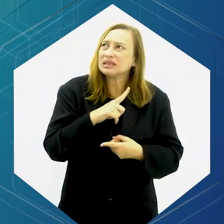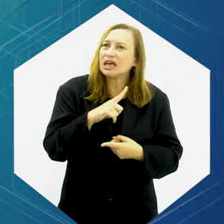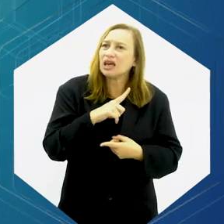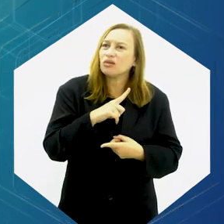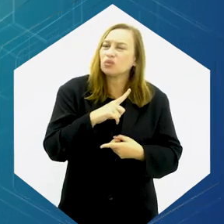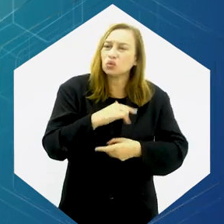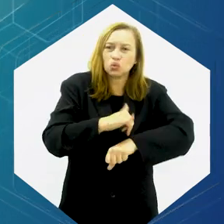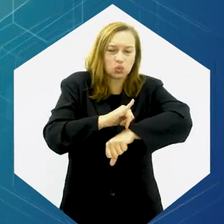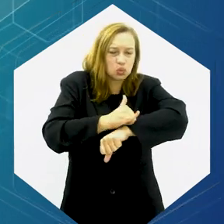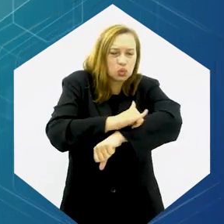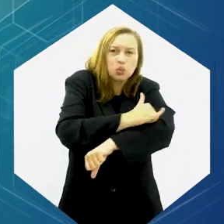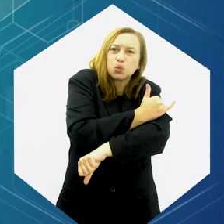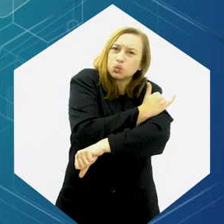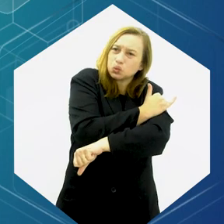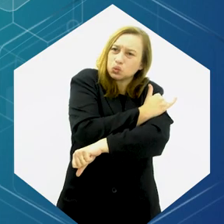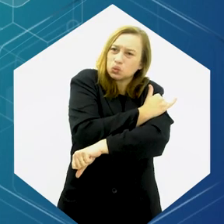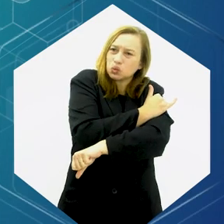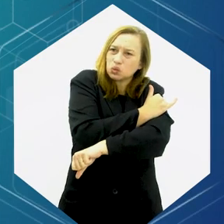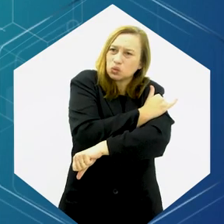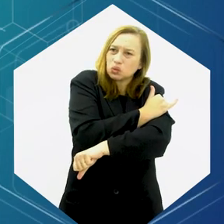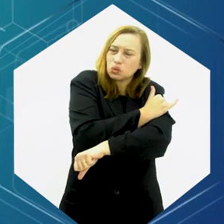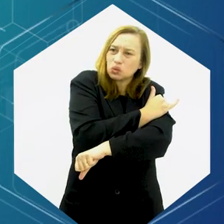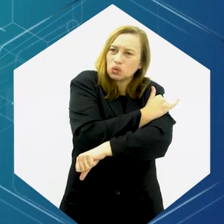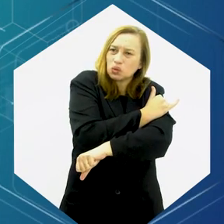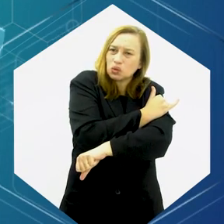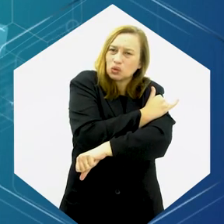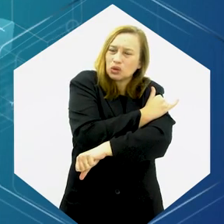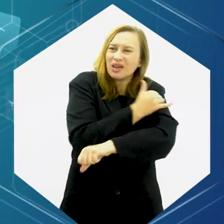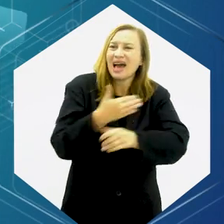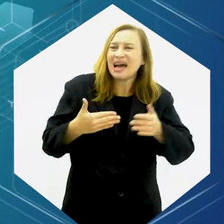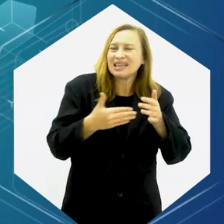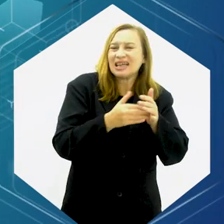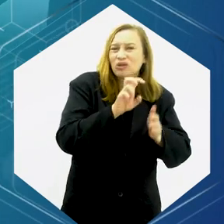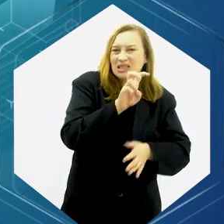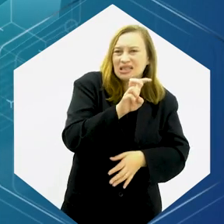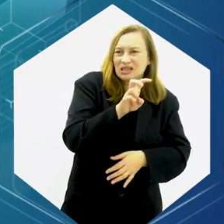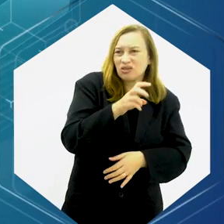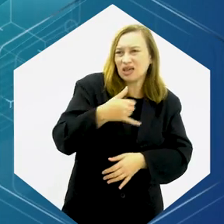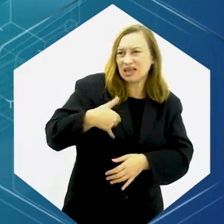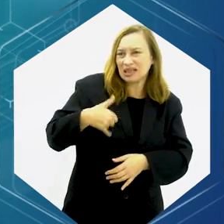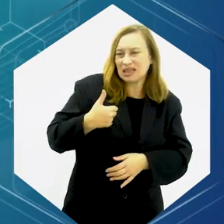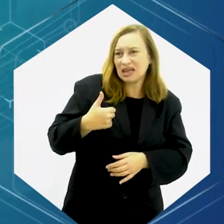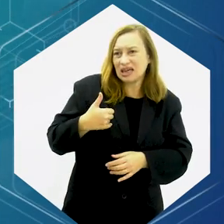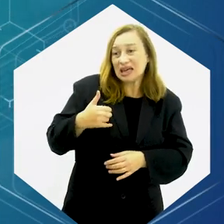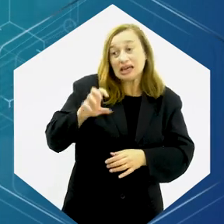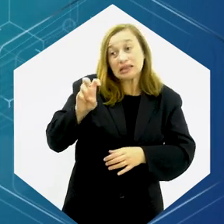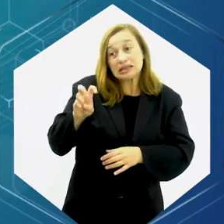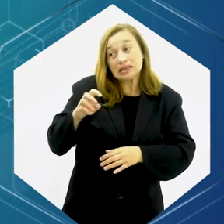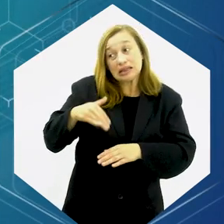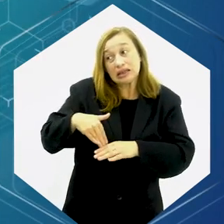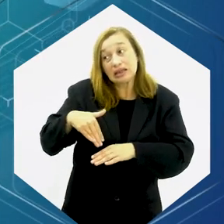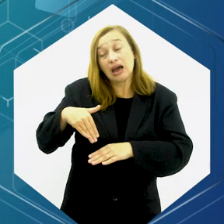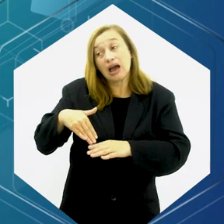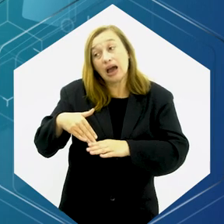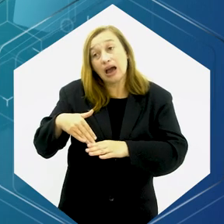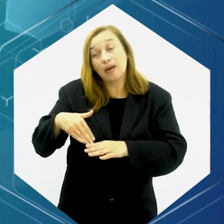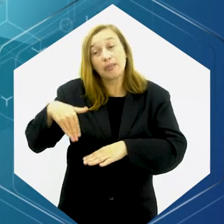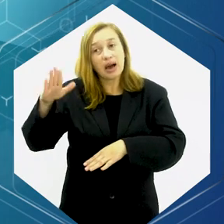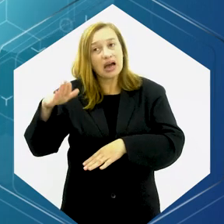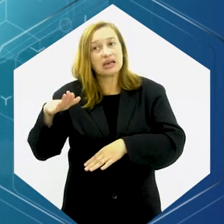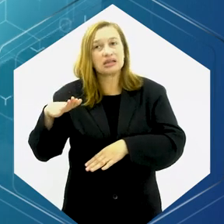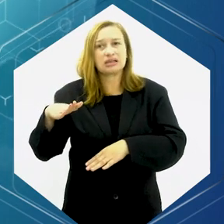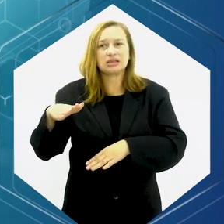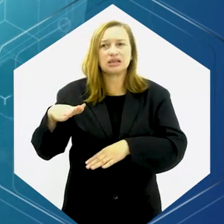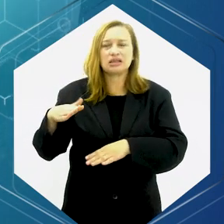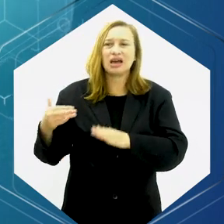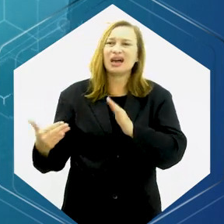eh obesidade que é bem menos prevalente até os 5 anos a partir dos 5 os 6 anos começa a aumentar